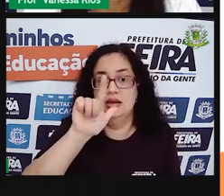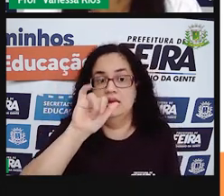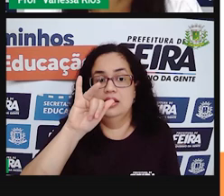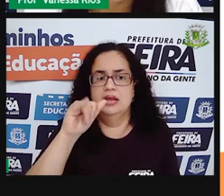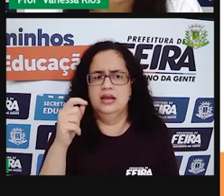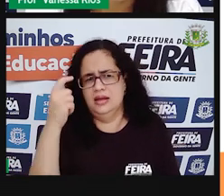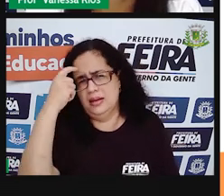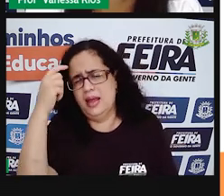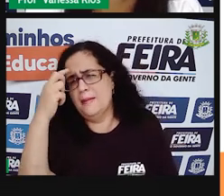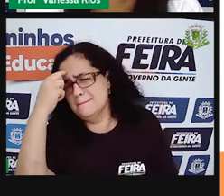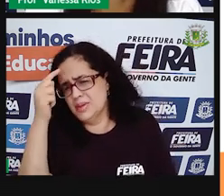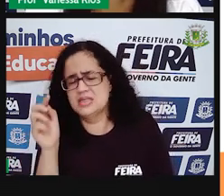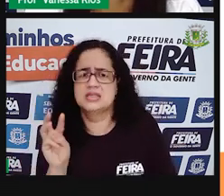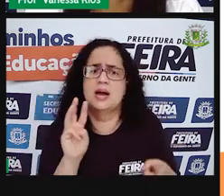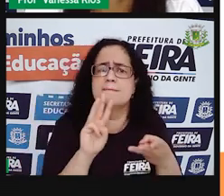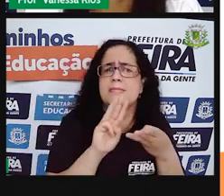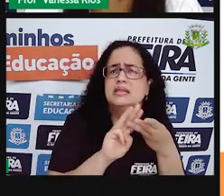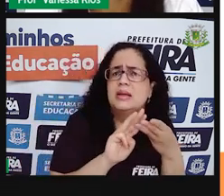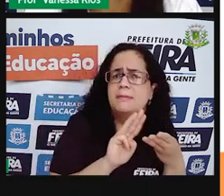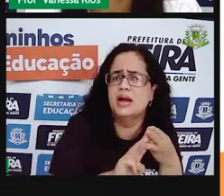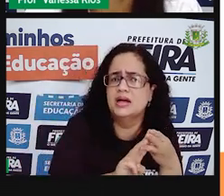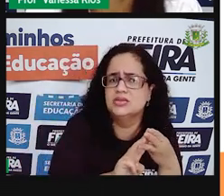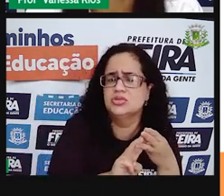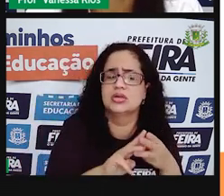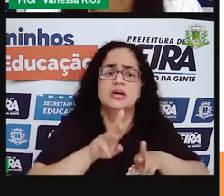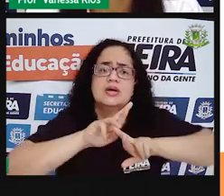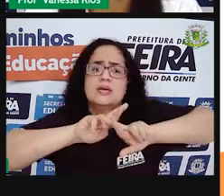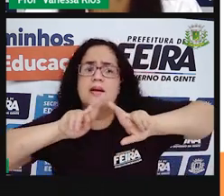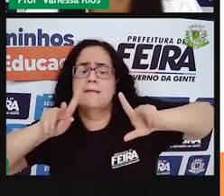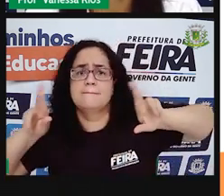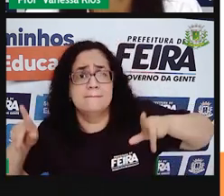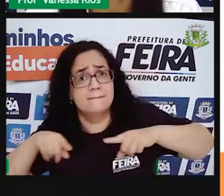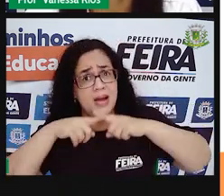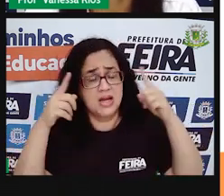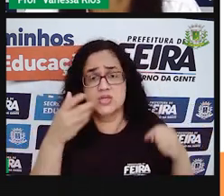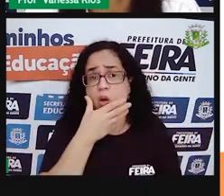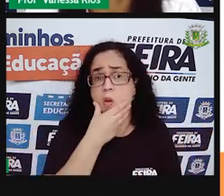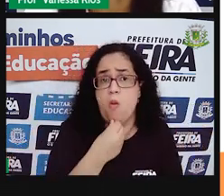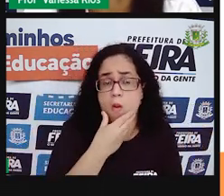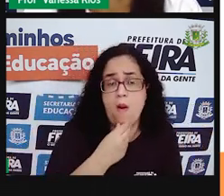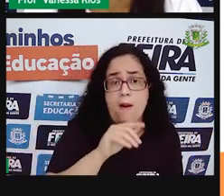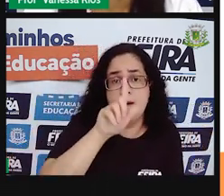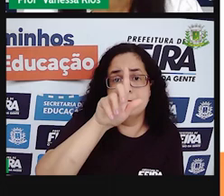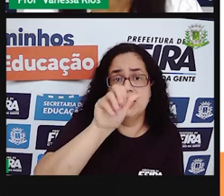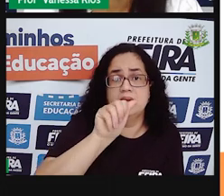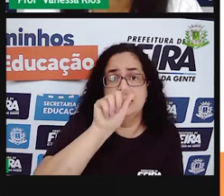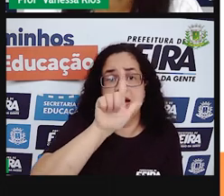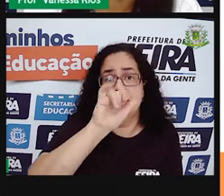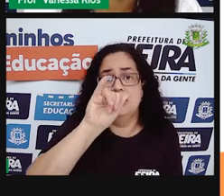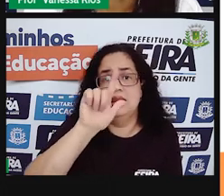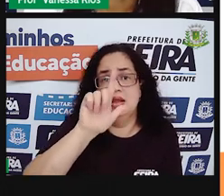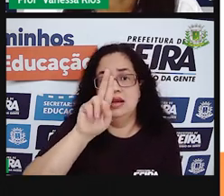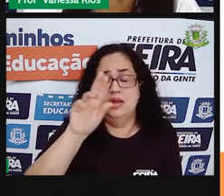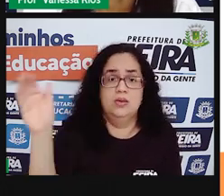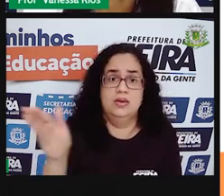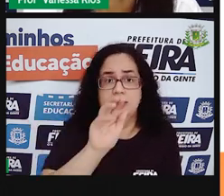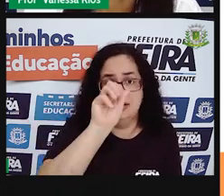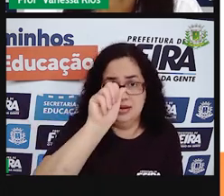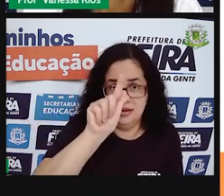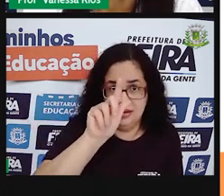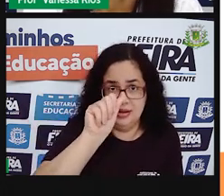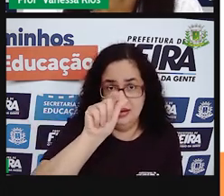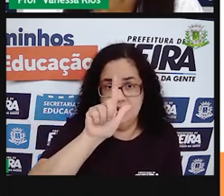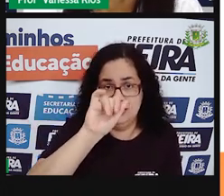de matemática ou alguma coisa desse tipo, mas Galileu Galilei inventou também vários objetos que a